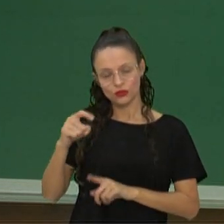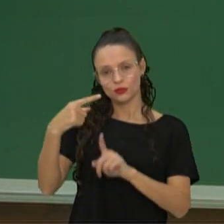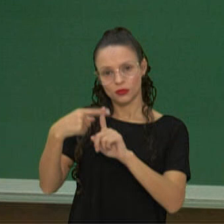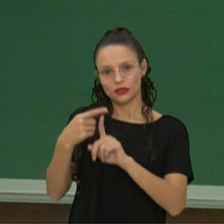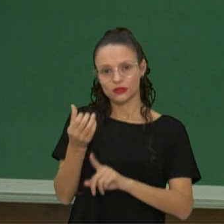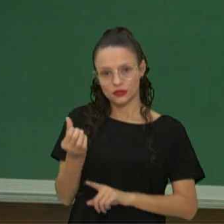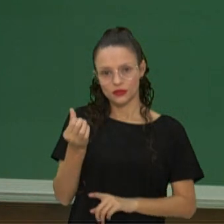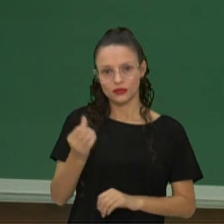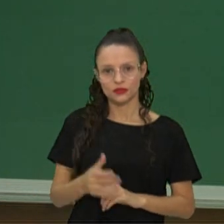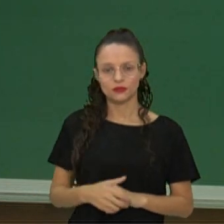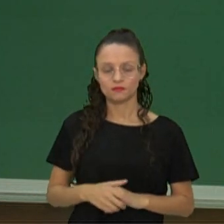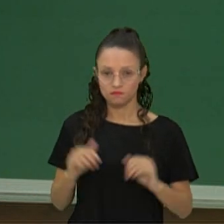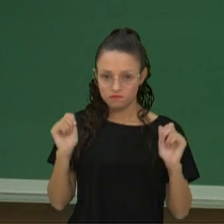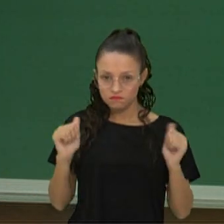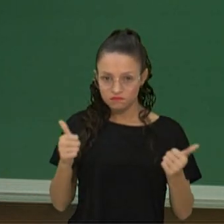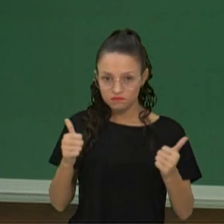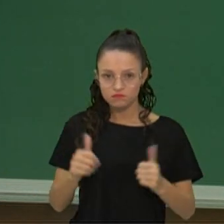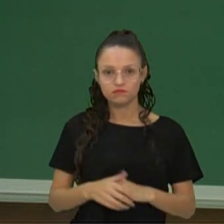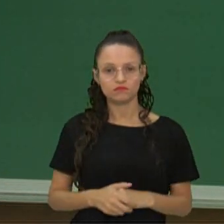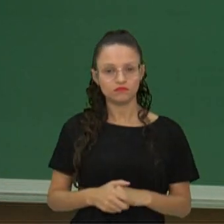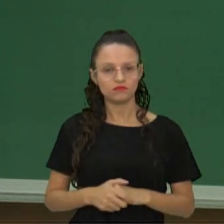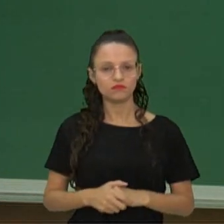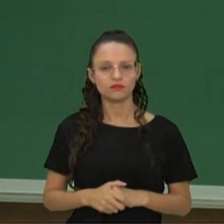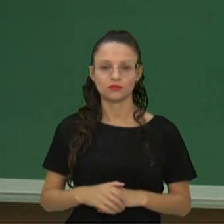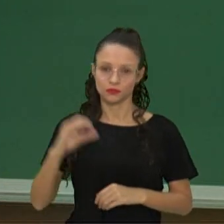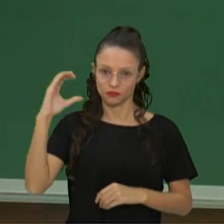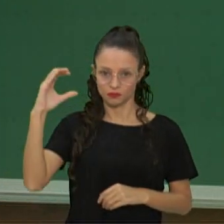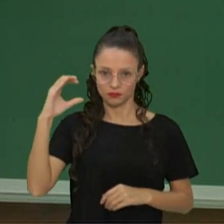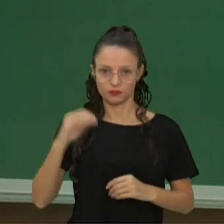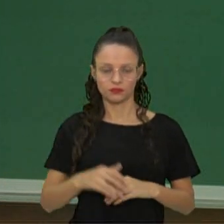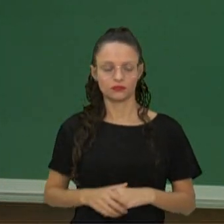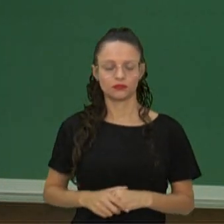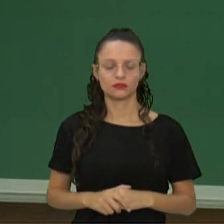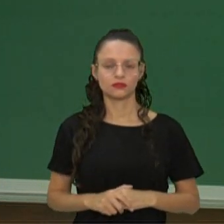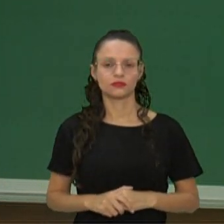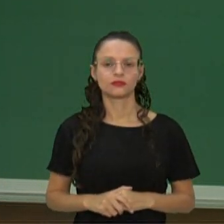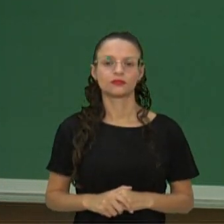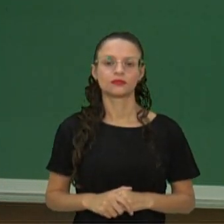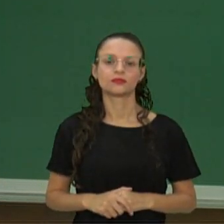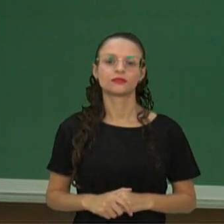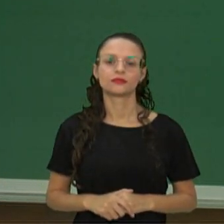mais 6. Beleza? Vamos agora fazer a letra C.